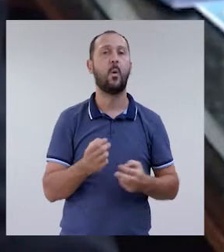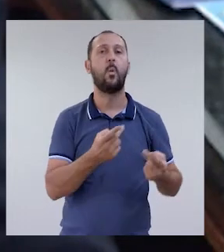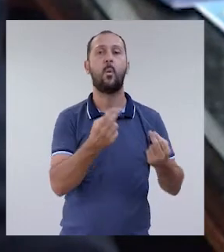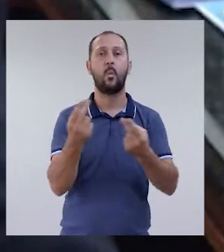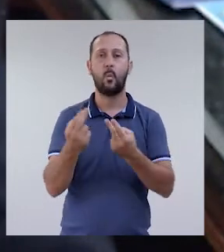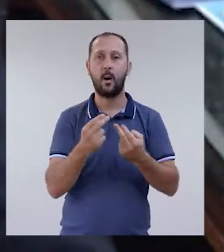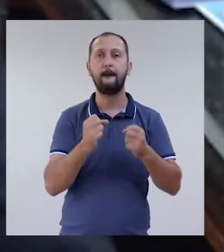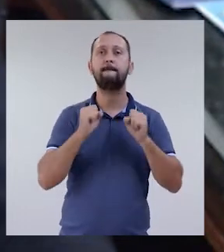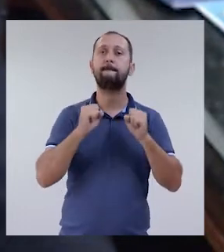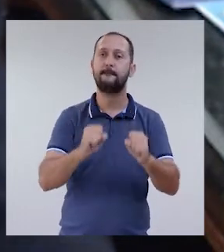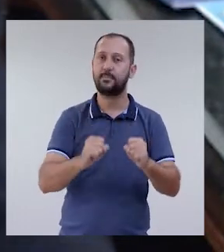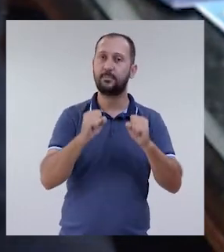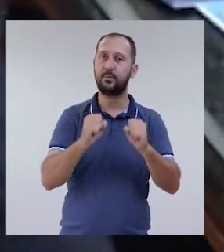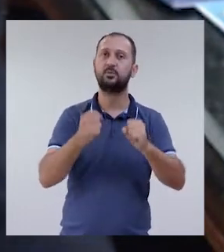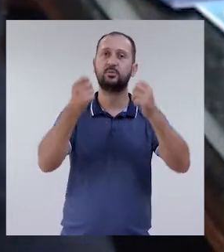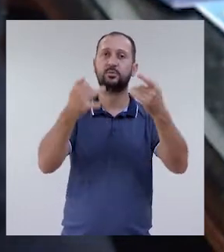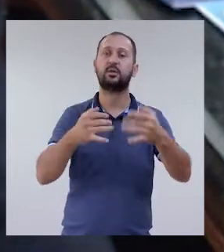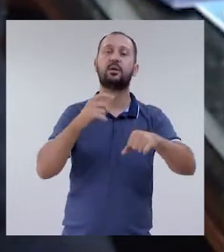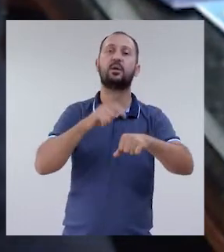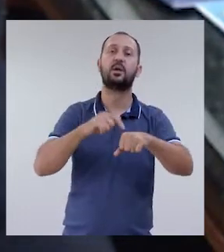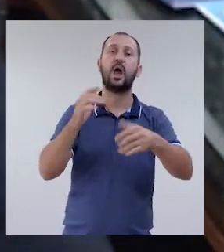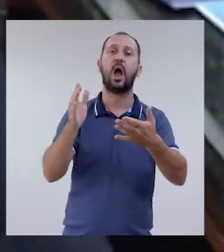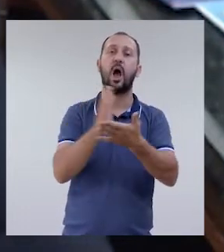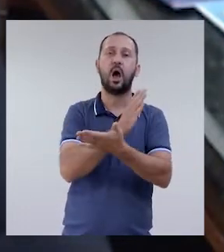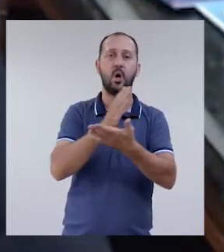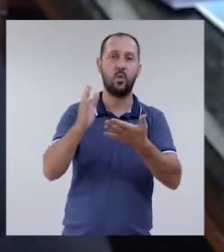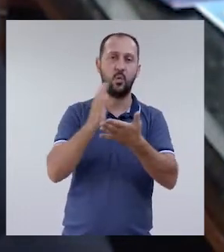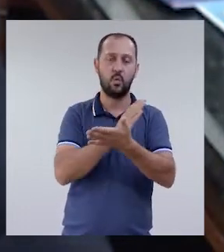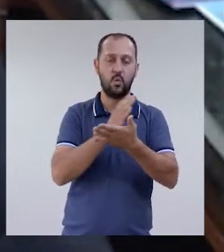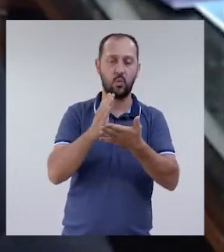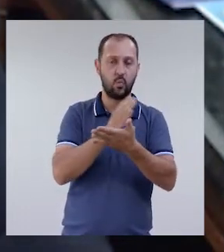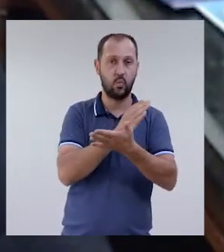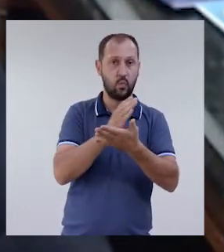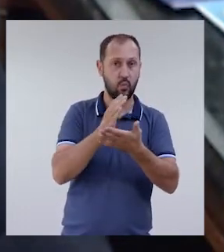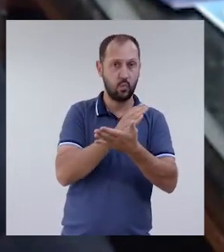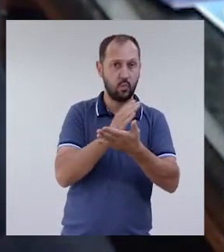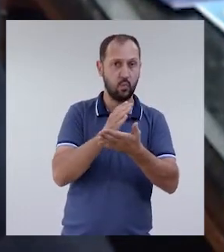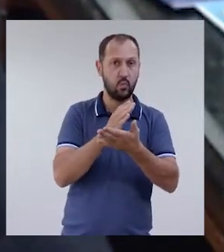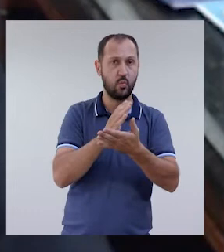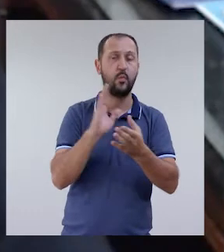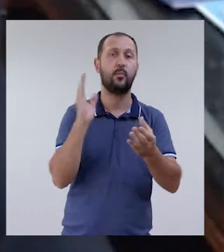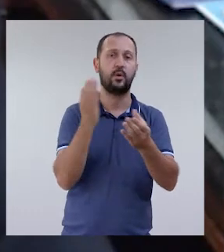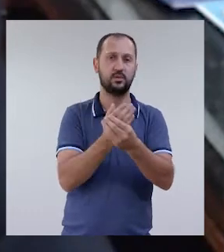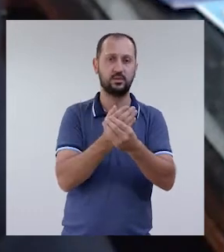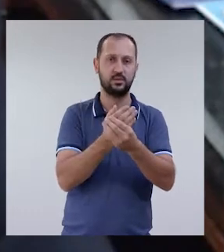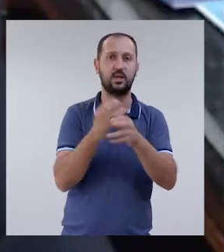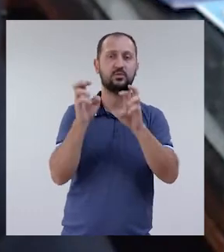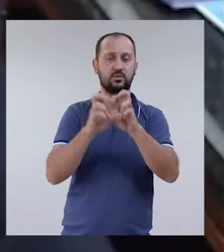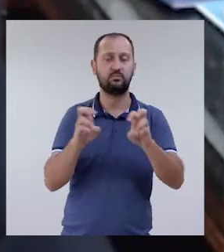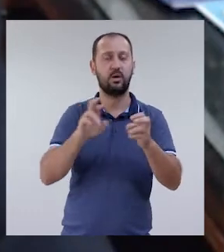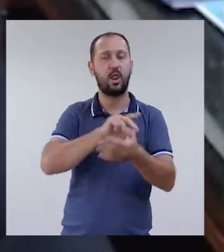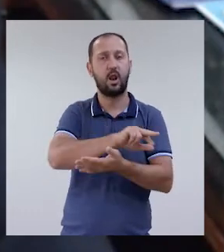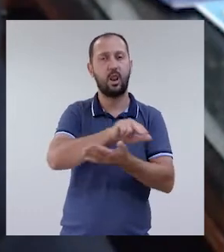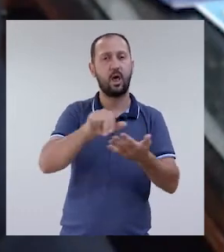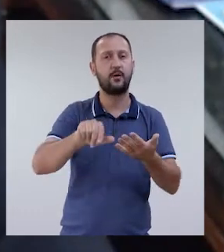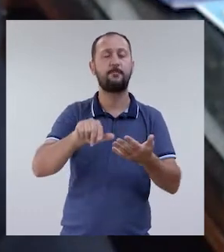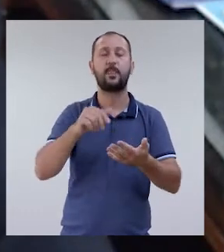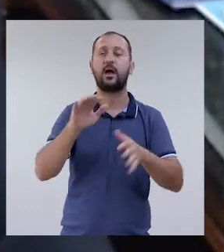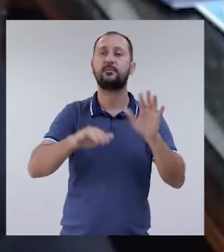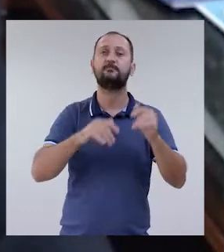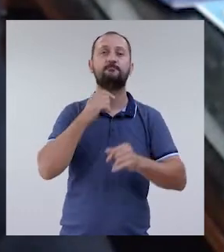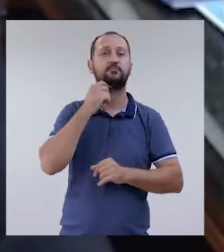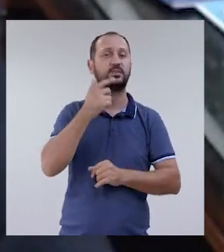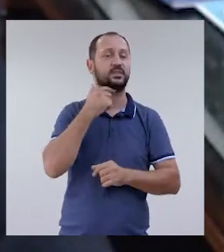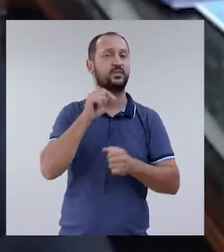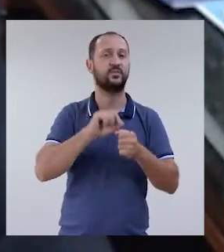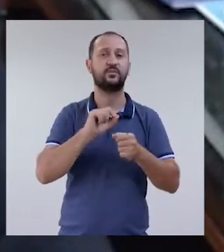Da mesma forma, nós podemos dizer que em alguns processos eletrônicos, por razões diversas,